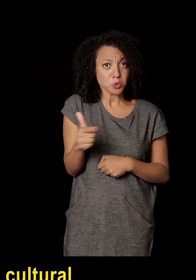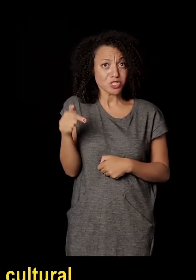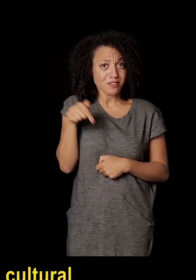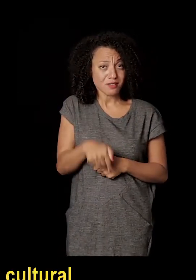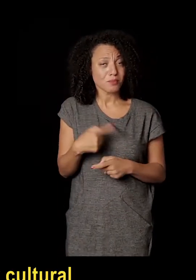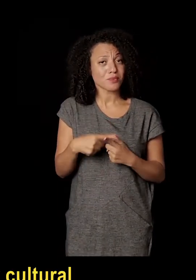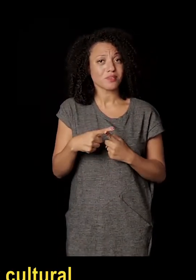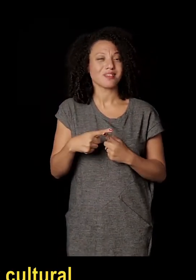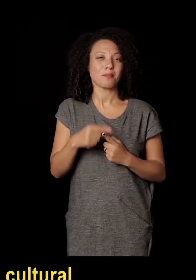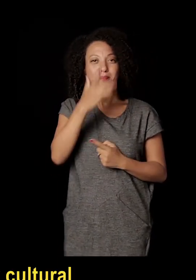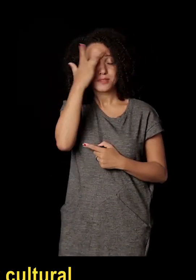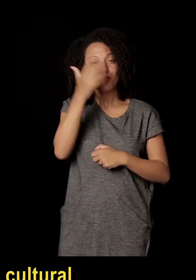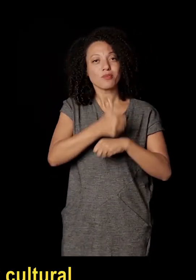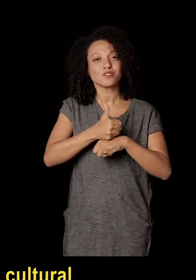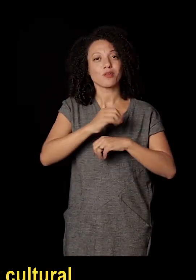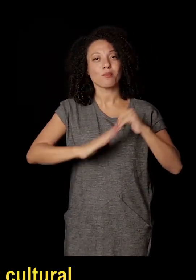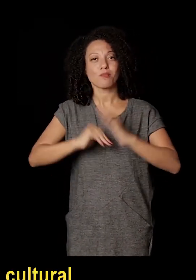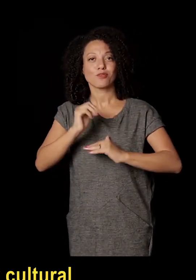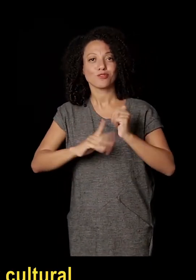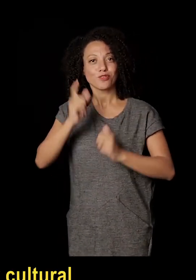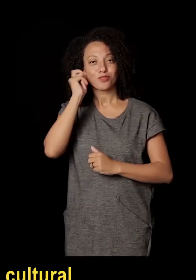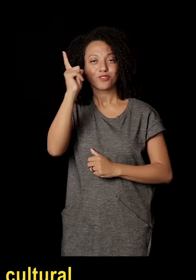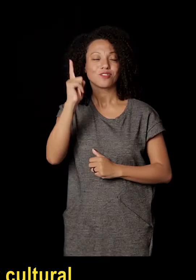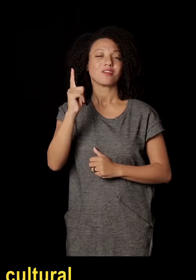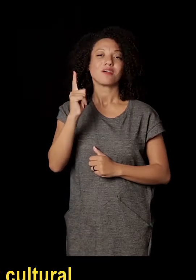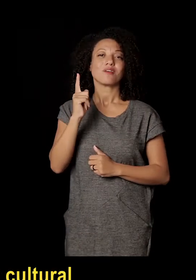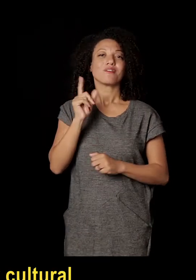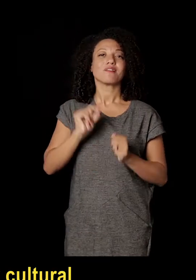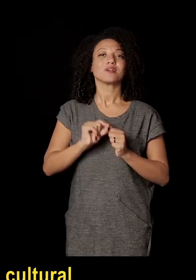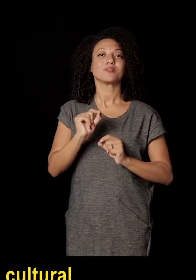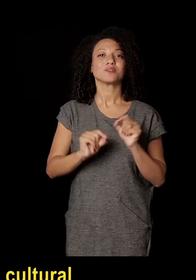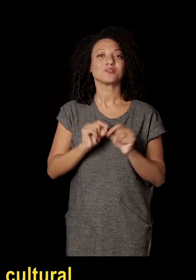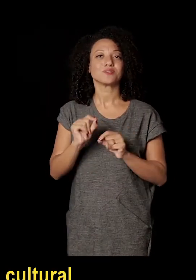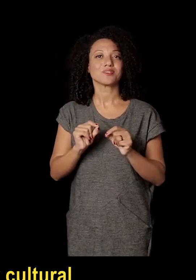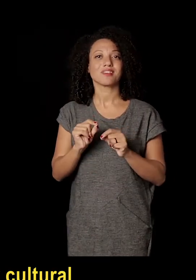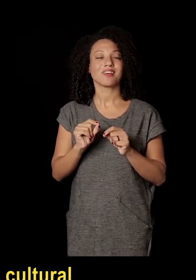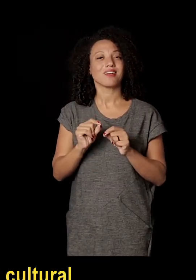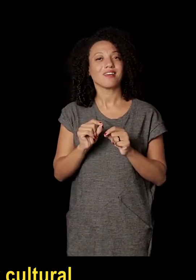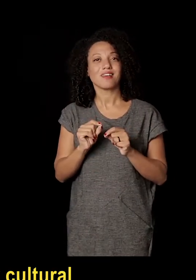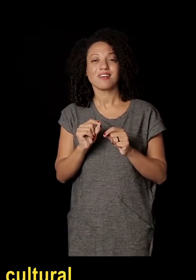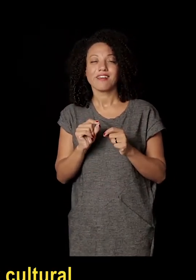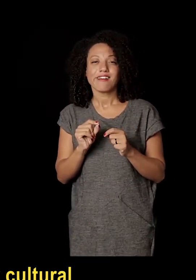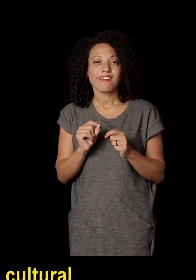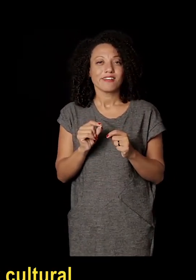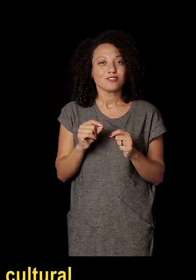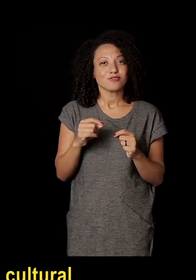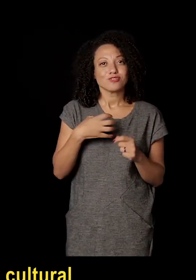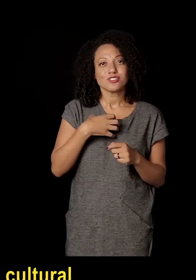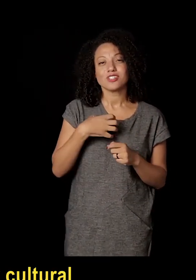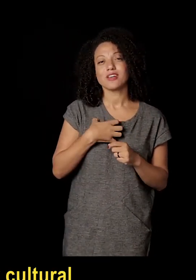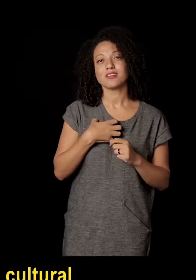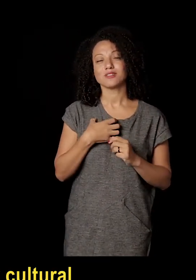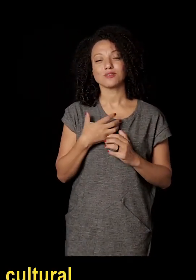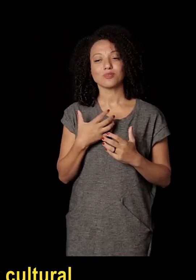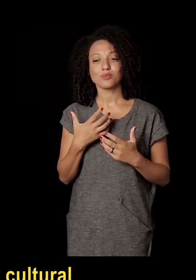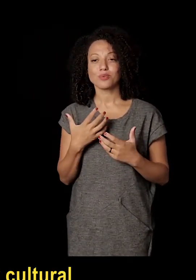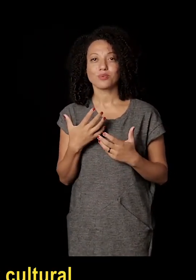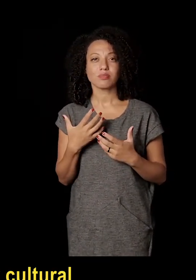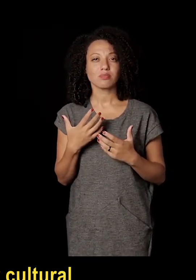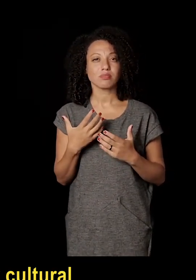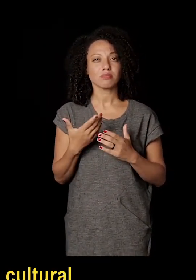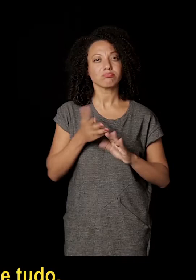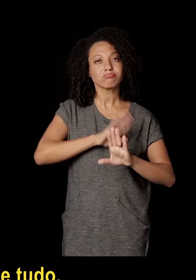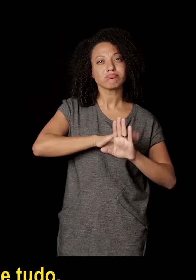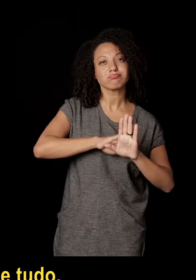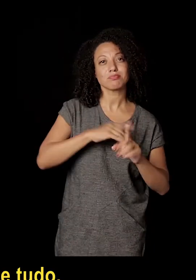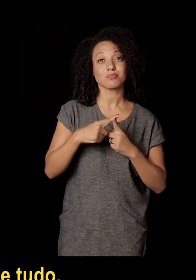verdade, o produtor cultural ele trafega por baixo, né? Ele trafega por... Como a